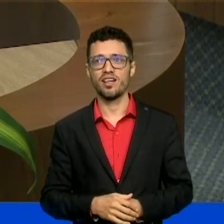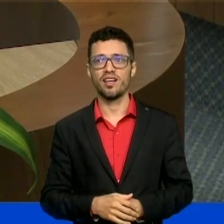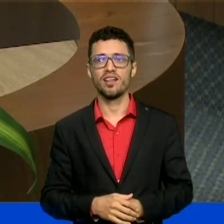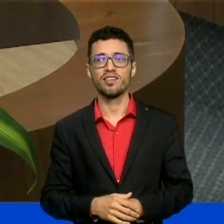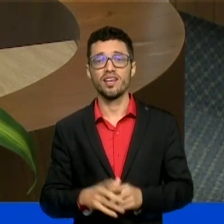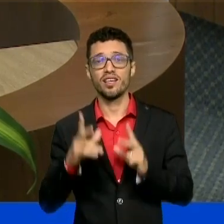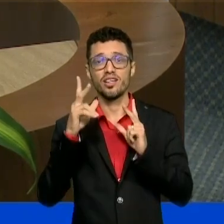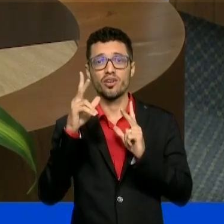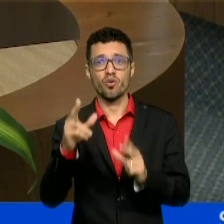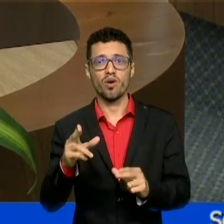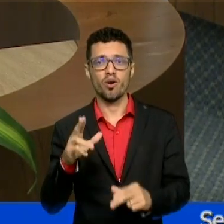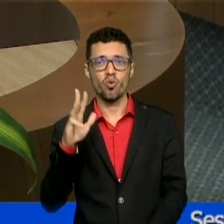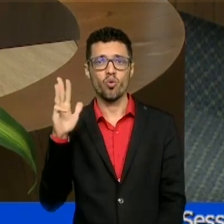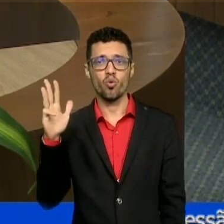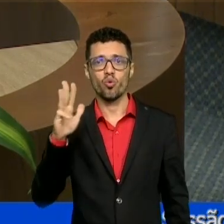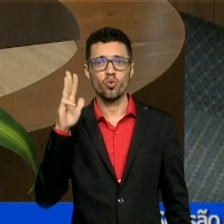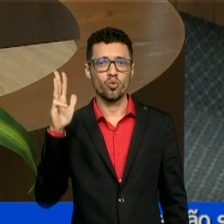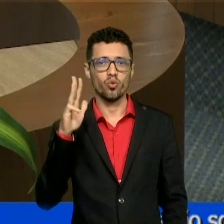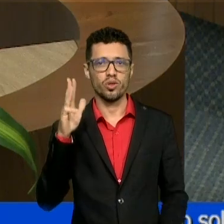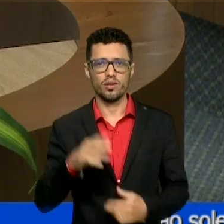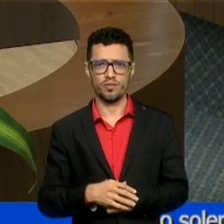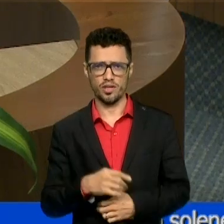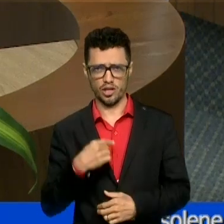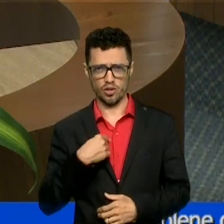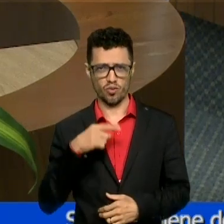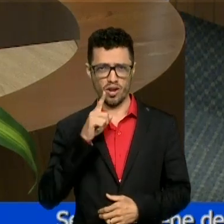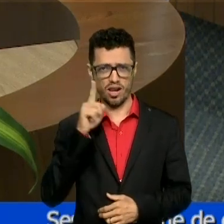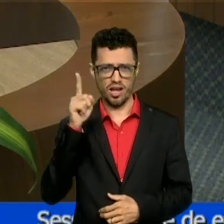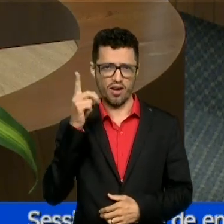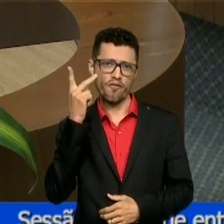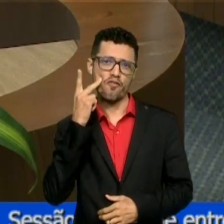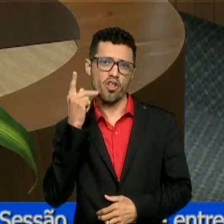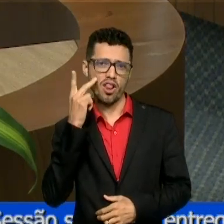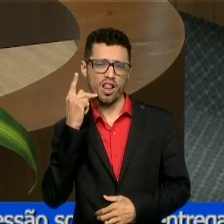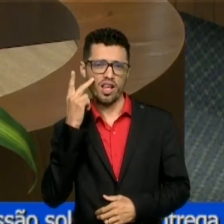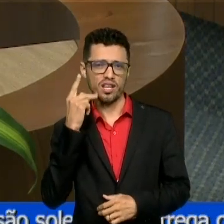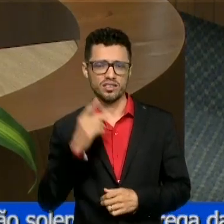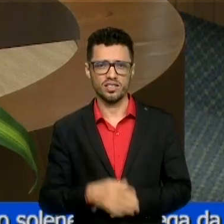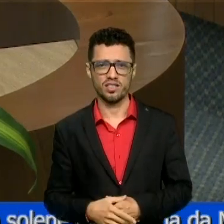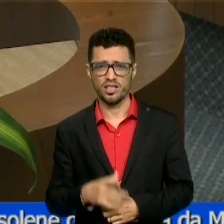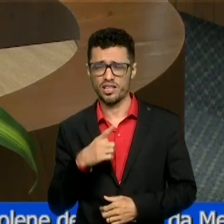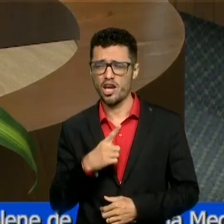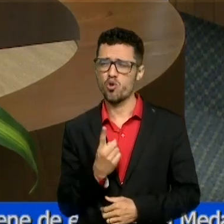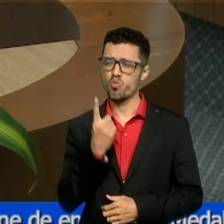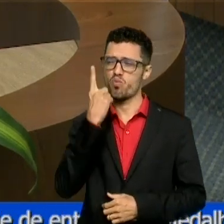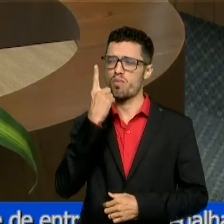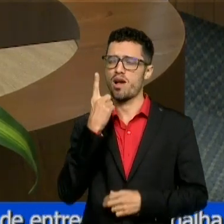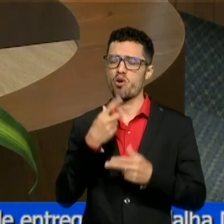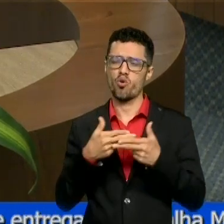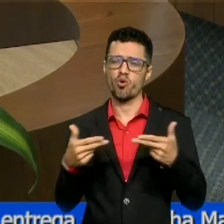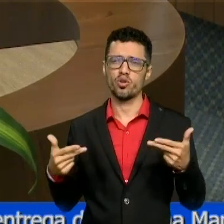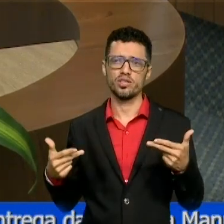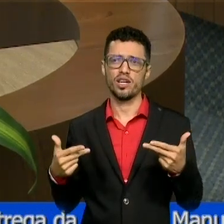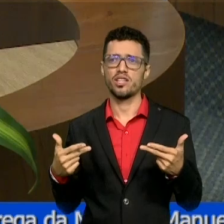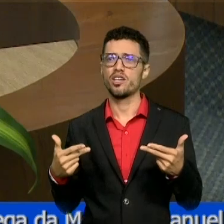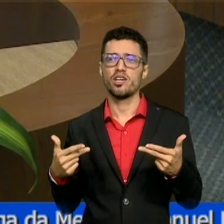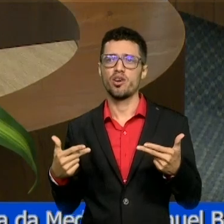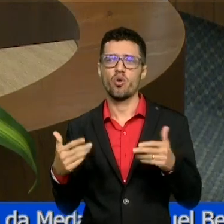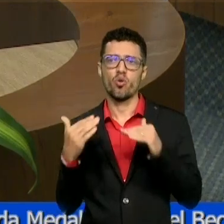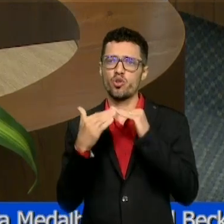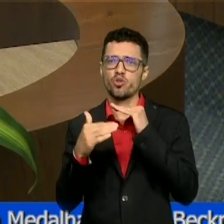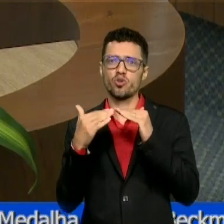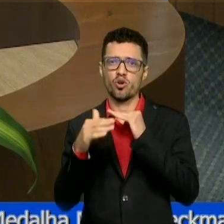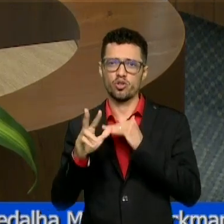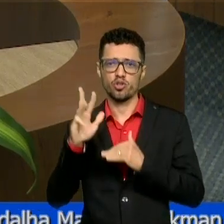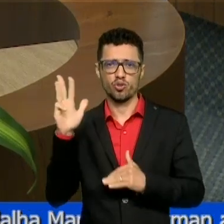estava em Fortaleza e alguém disse, só tem uma coisa que eu não concordo com o Lula. Eu disse, o quê? Ele mente demais. Eu